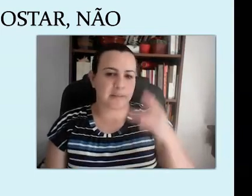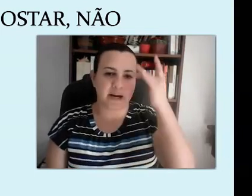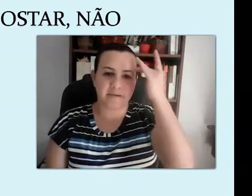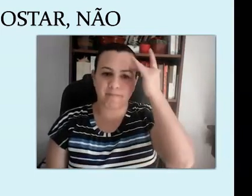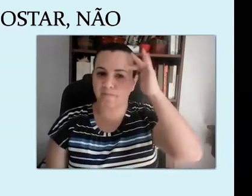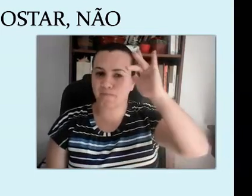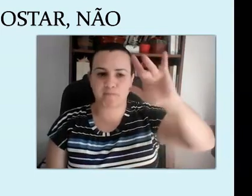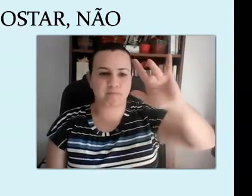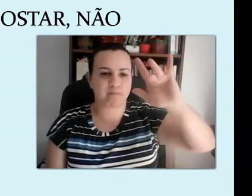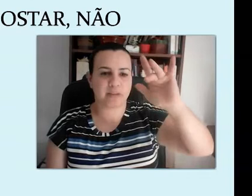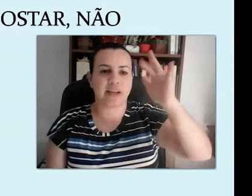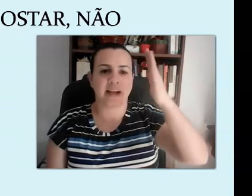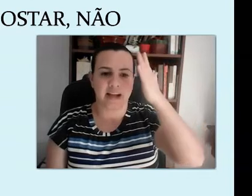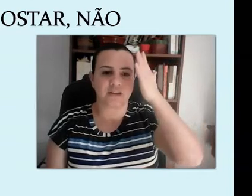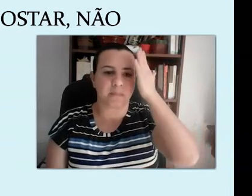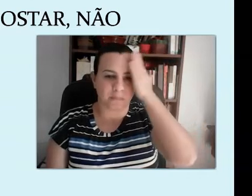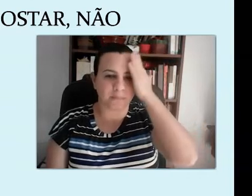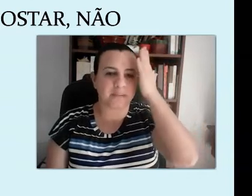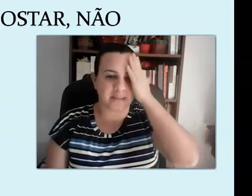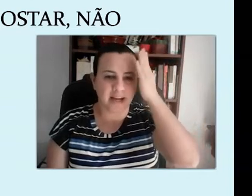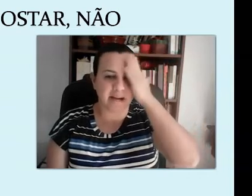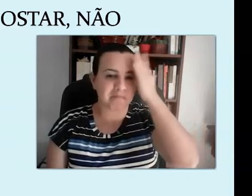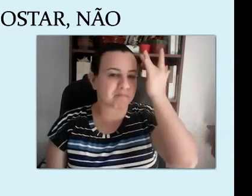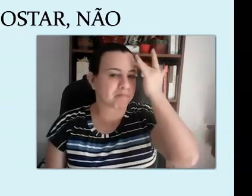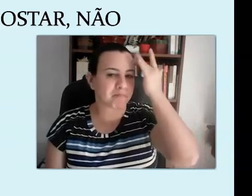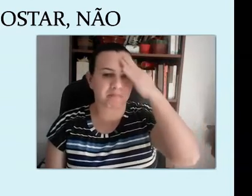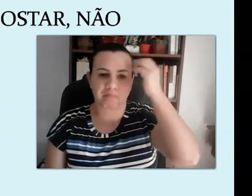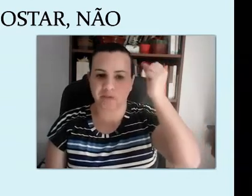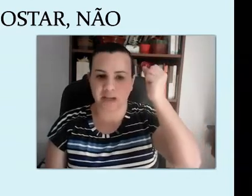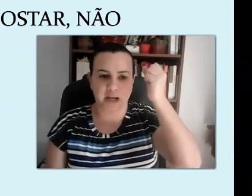Então, não saber é tipo sei,